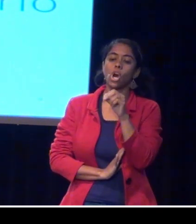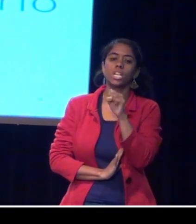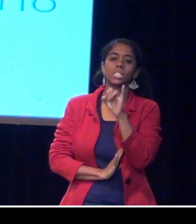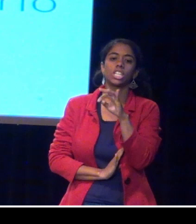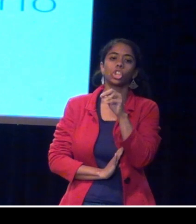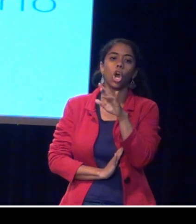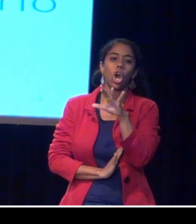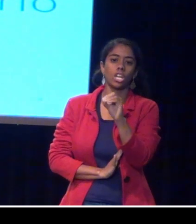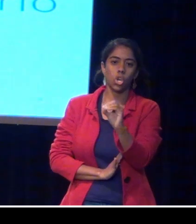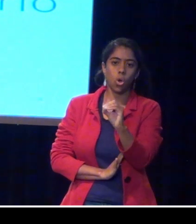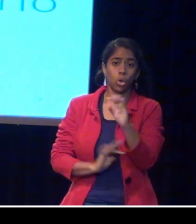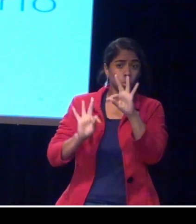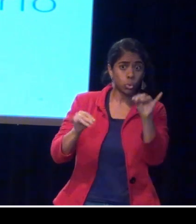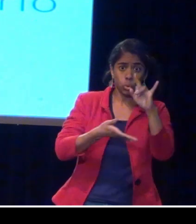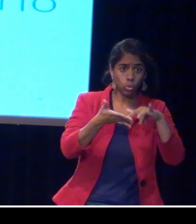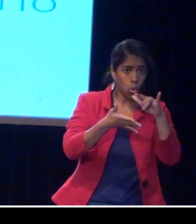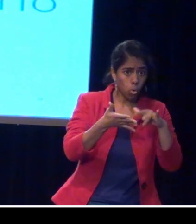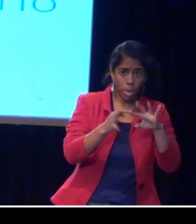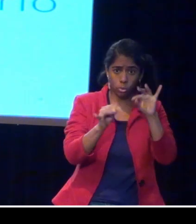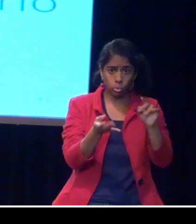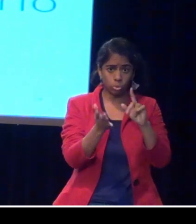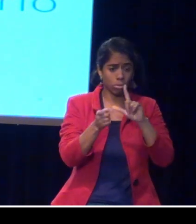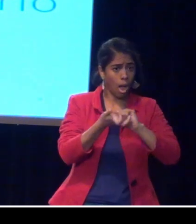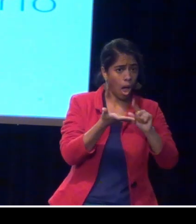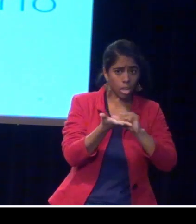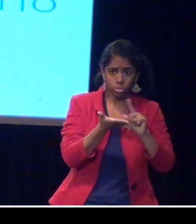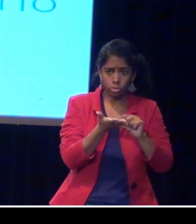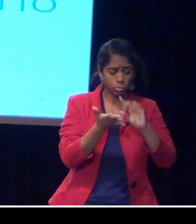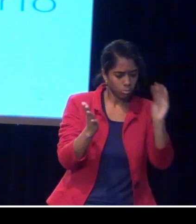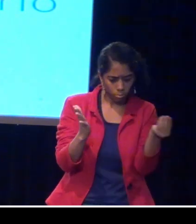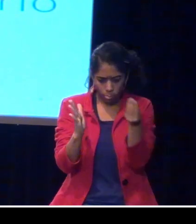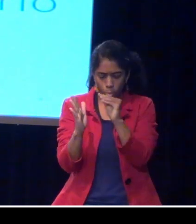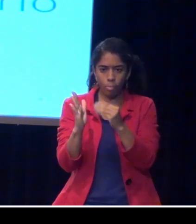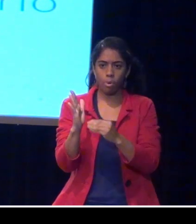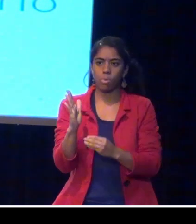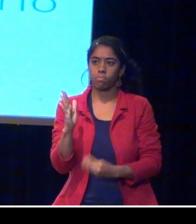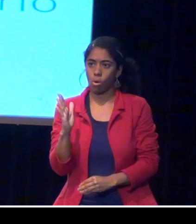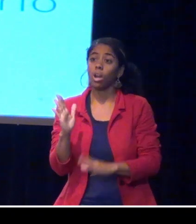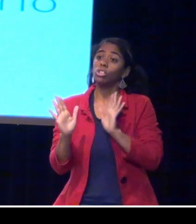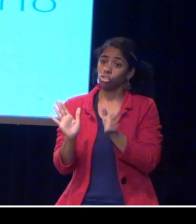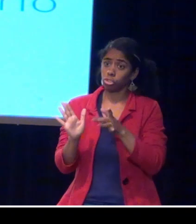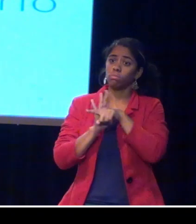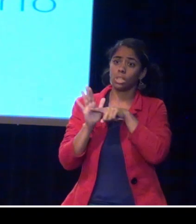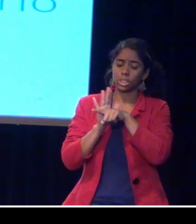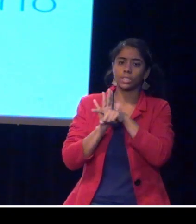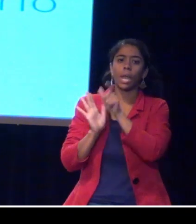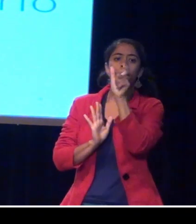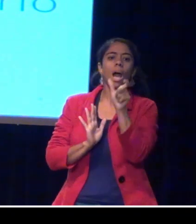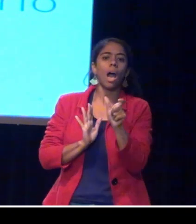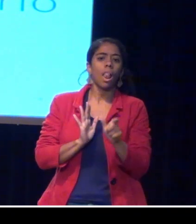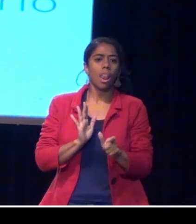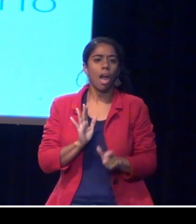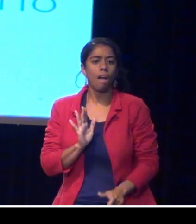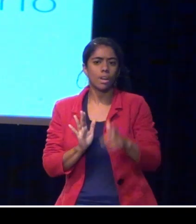repositório sobre todas as palavras que as pessoas já entraram e buscaram. Nós já tivemos mais de 5 milhões